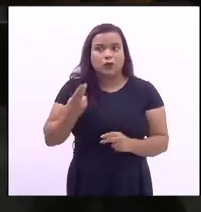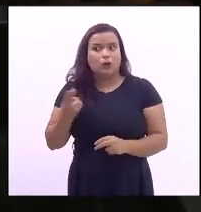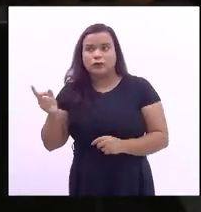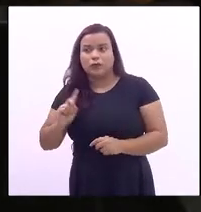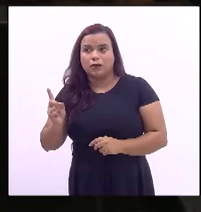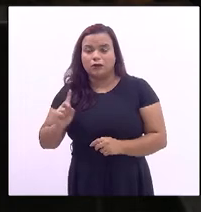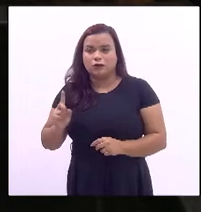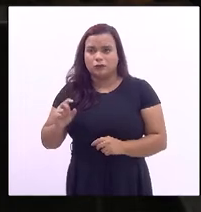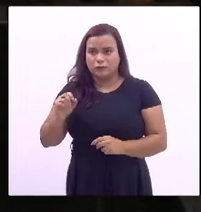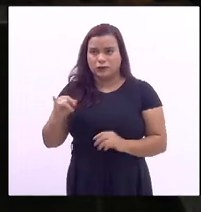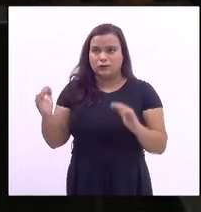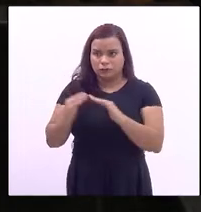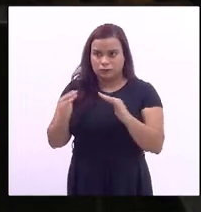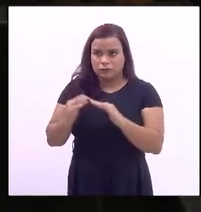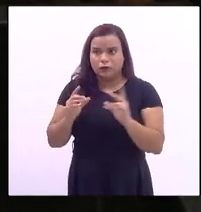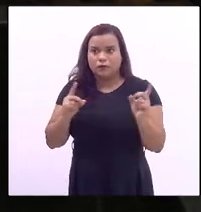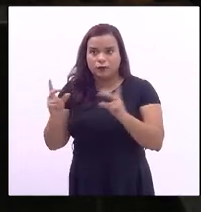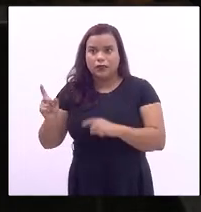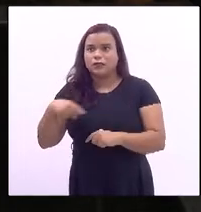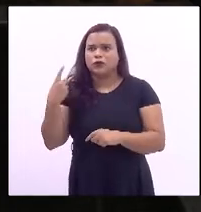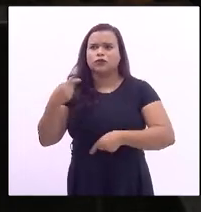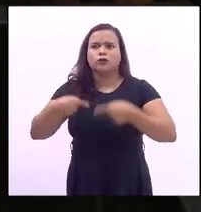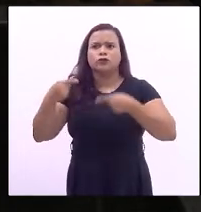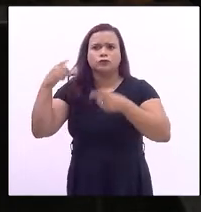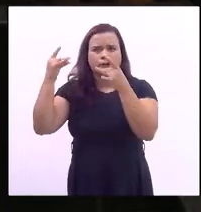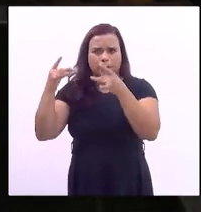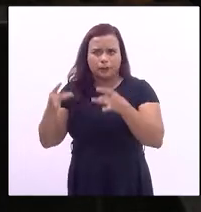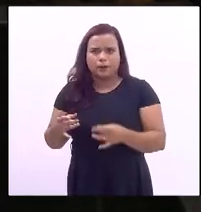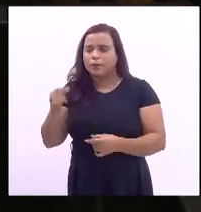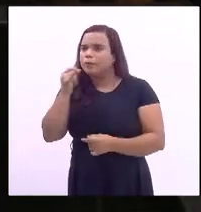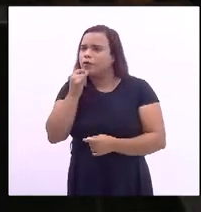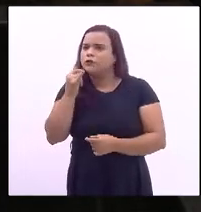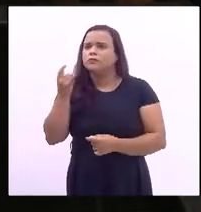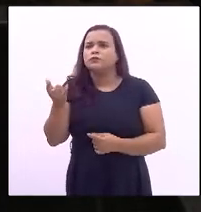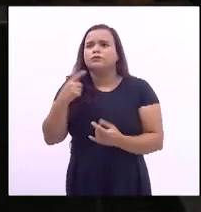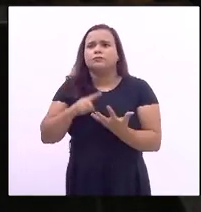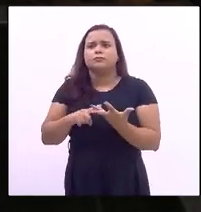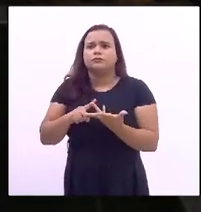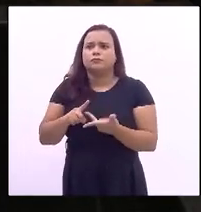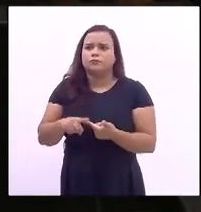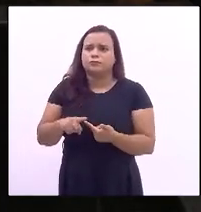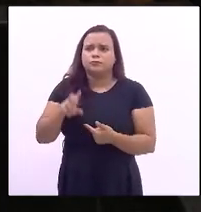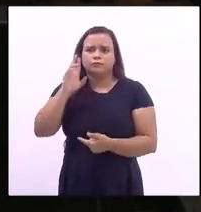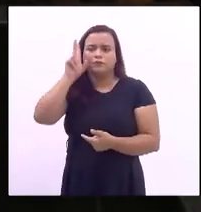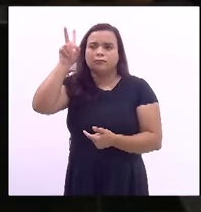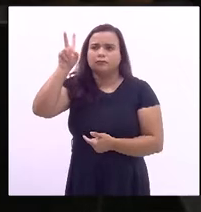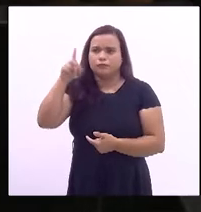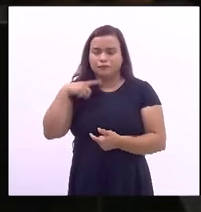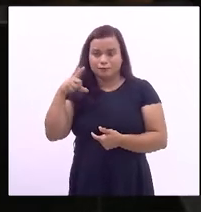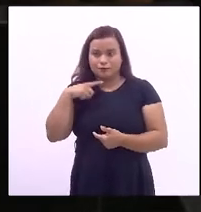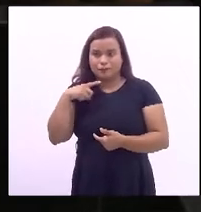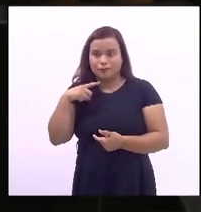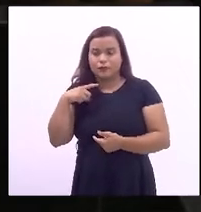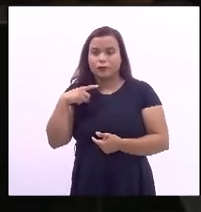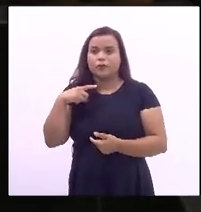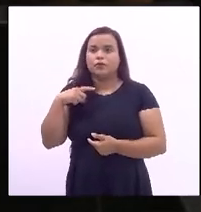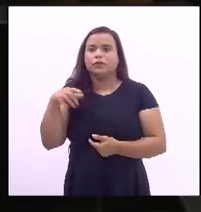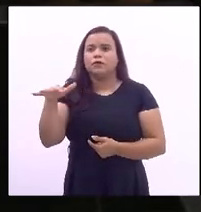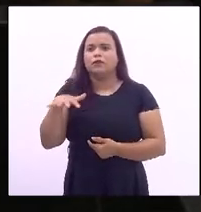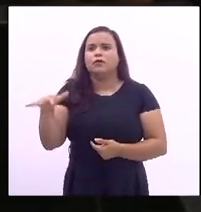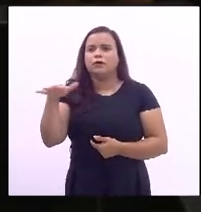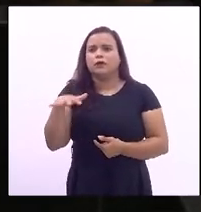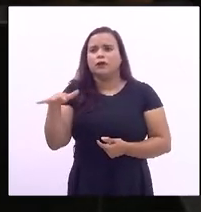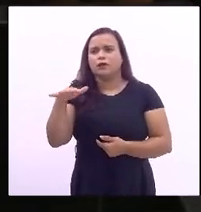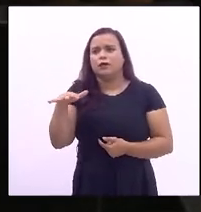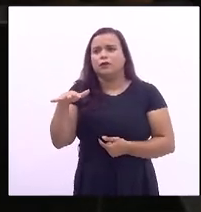favor da venda e a gente discutir alguns pormenores Como por exemplo o equívoco que seria na